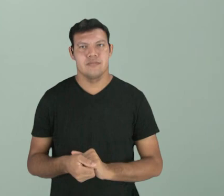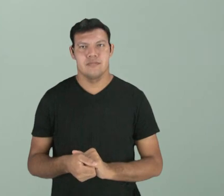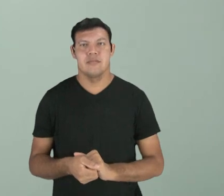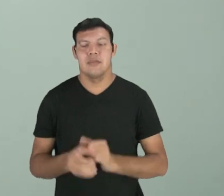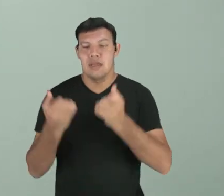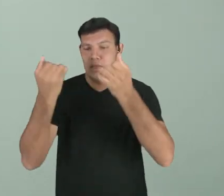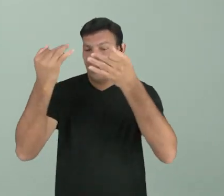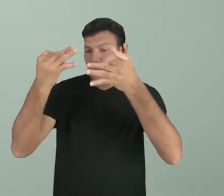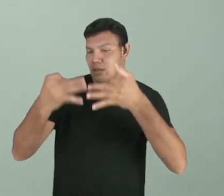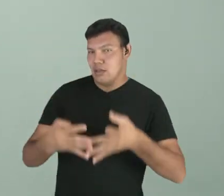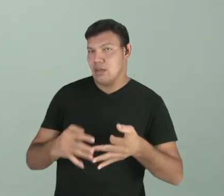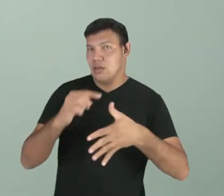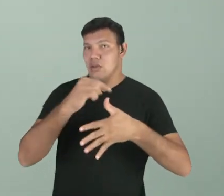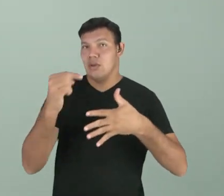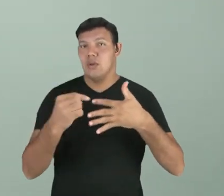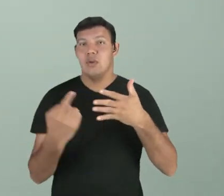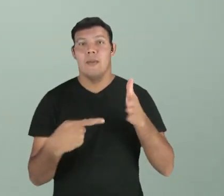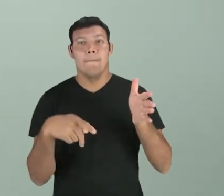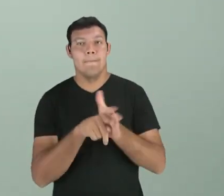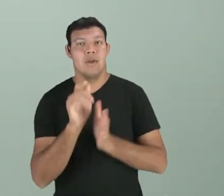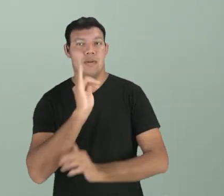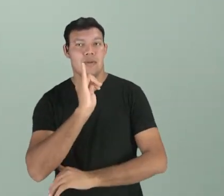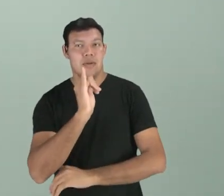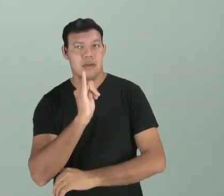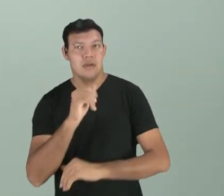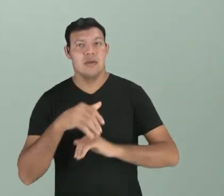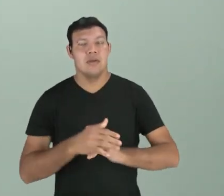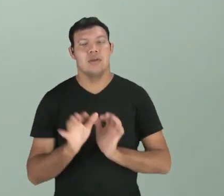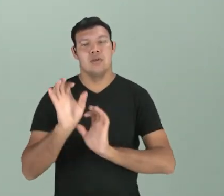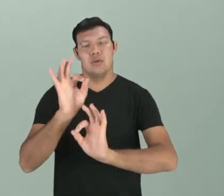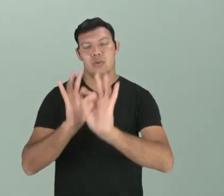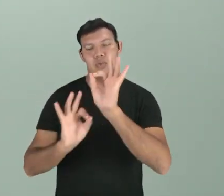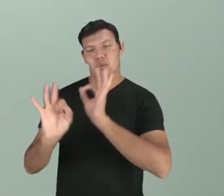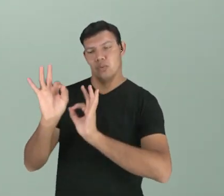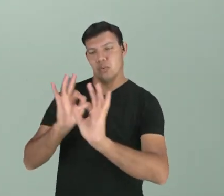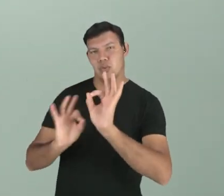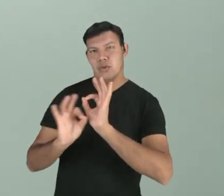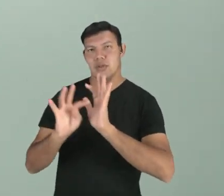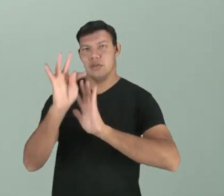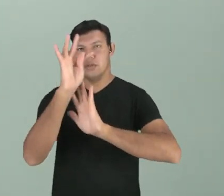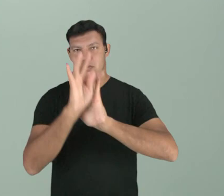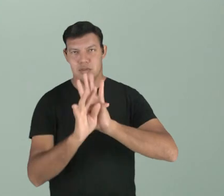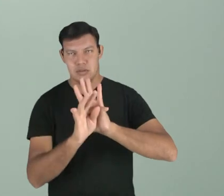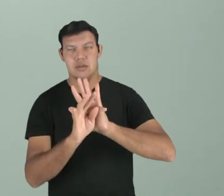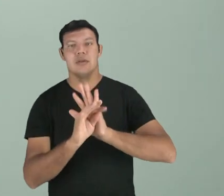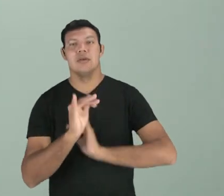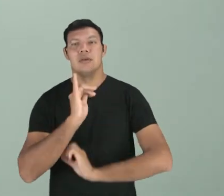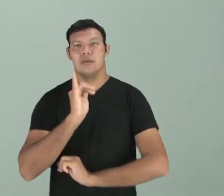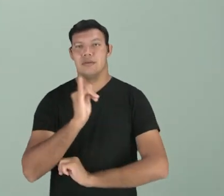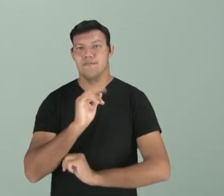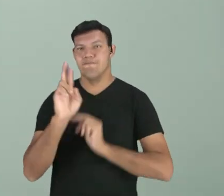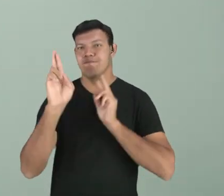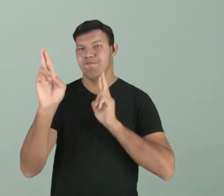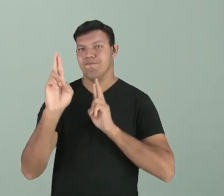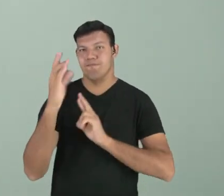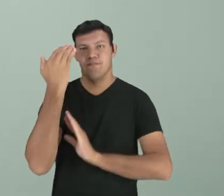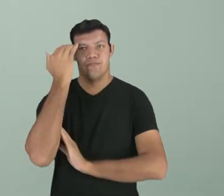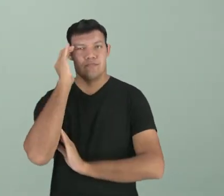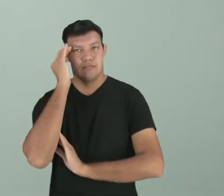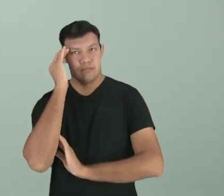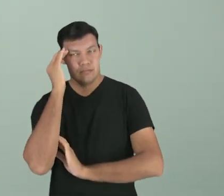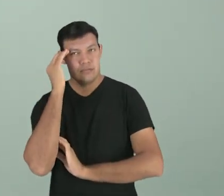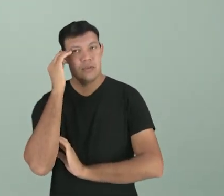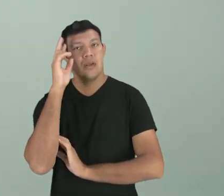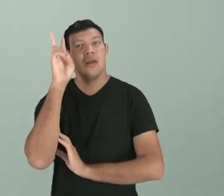hoje falamos sobre os elementos da narrativa sobre a organização do texto narrativo espero que vocês tenham